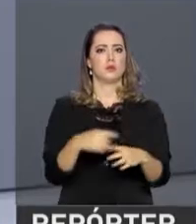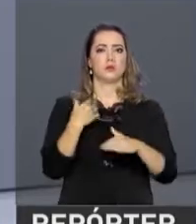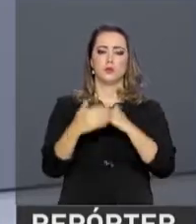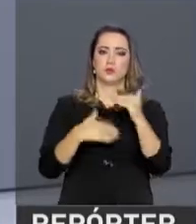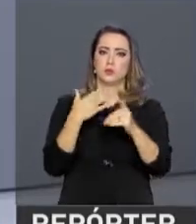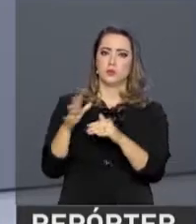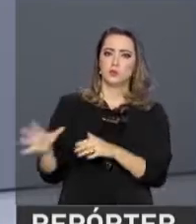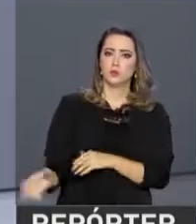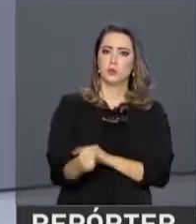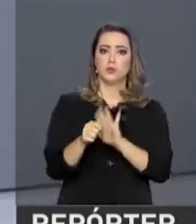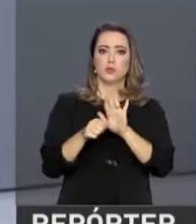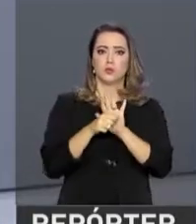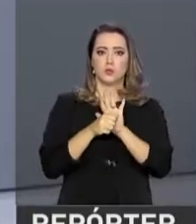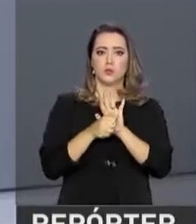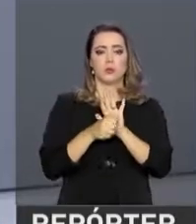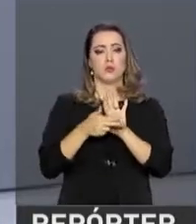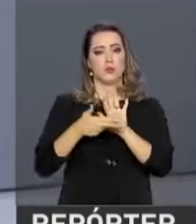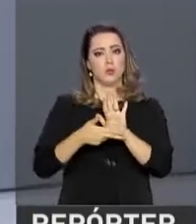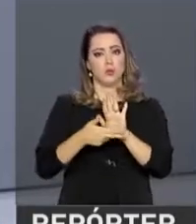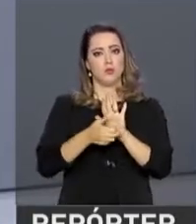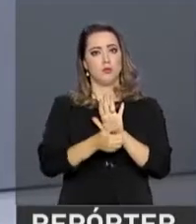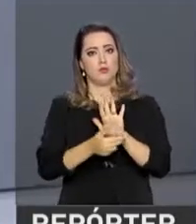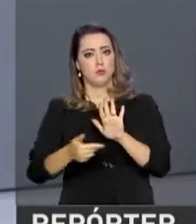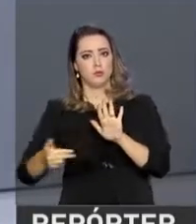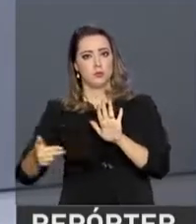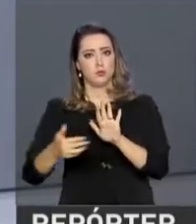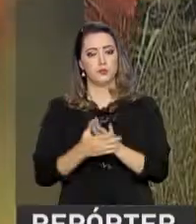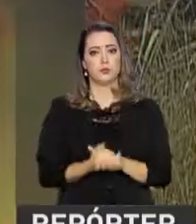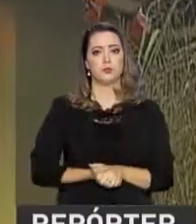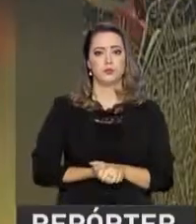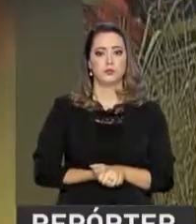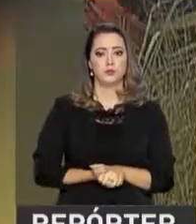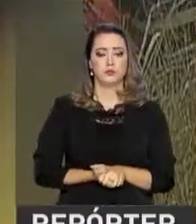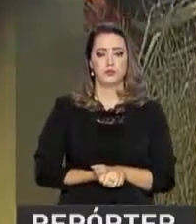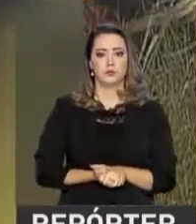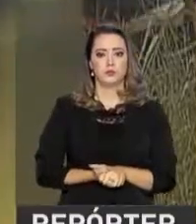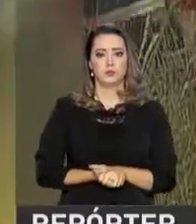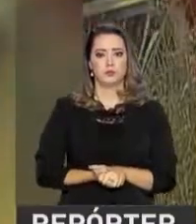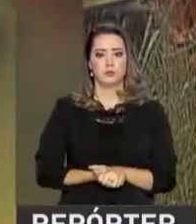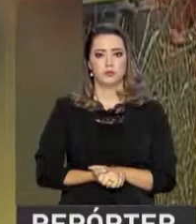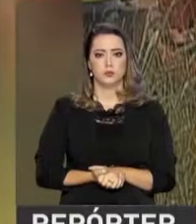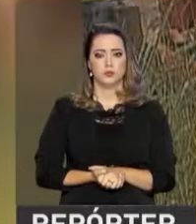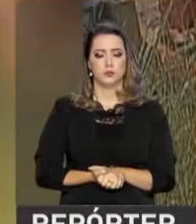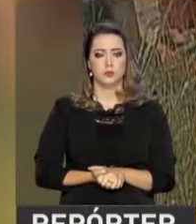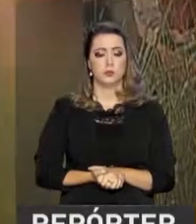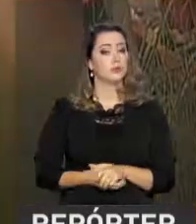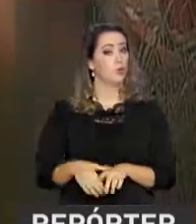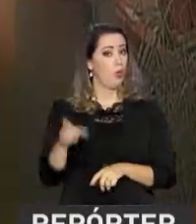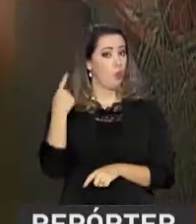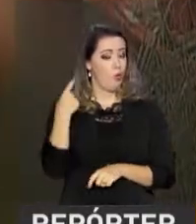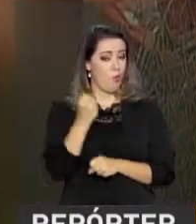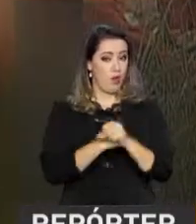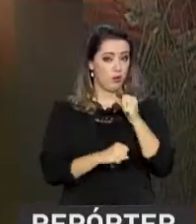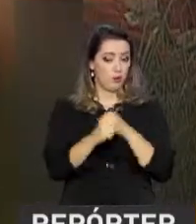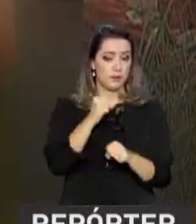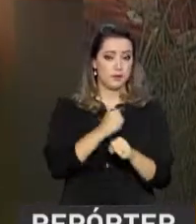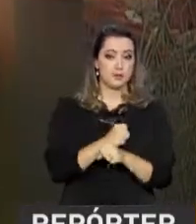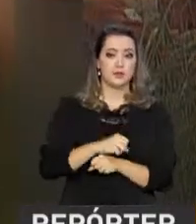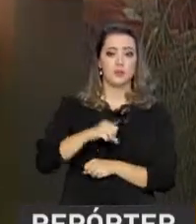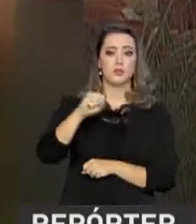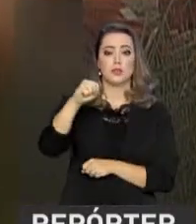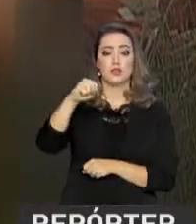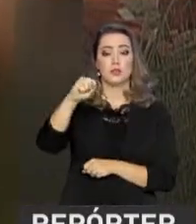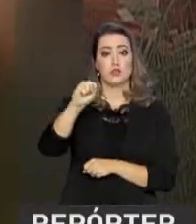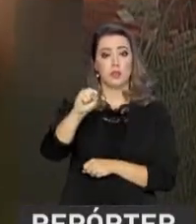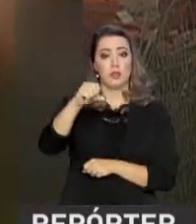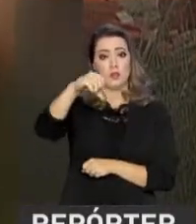aumento na apreensão de drogas armas e munições no ano passado foram registrados 89 mil e